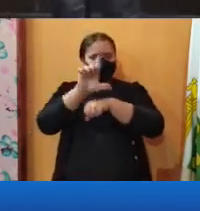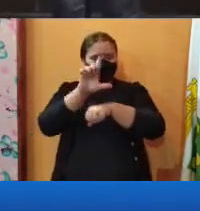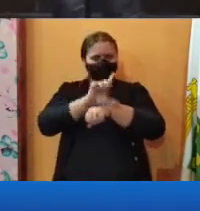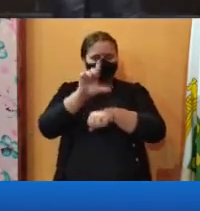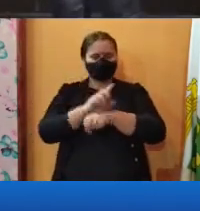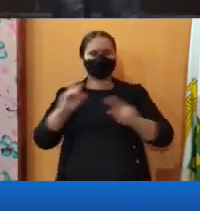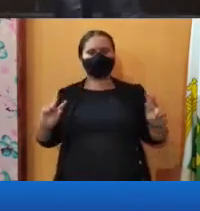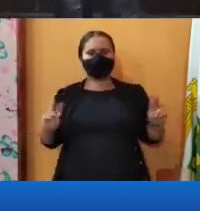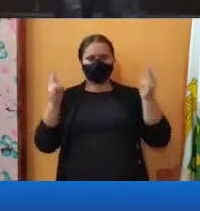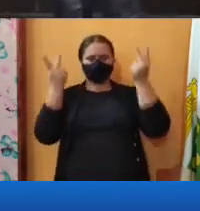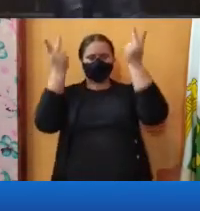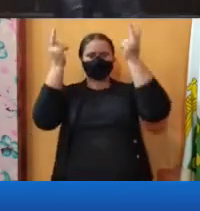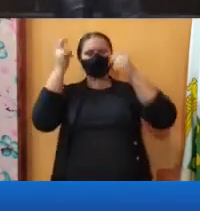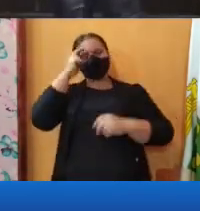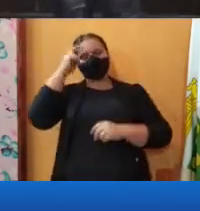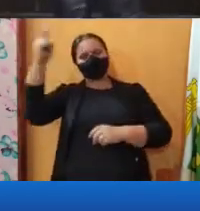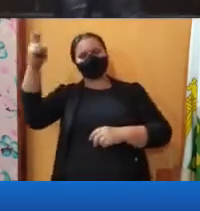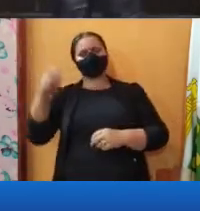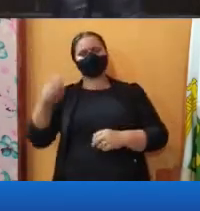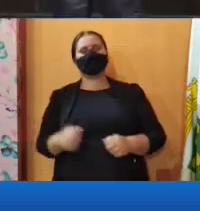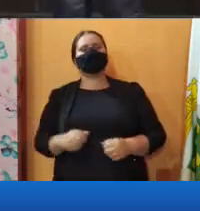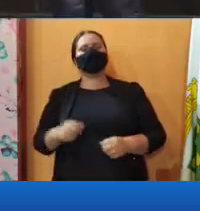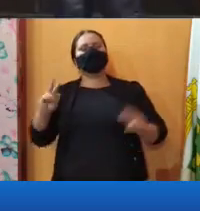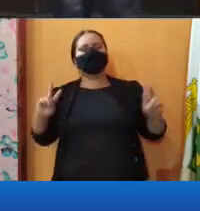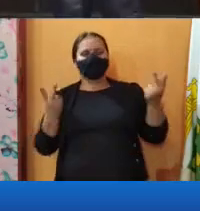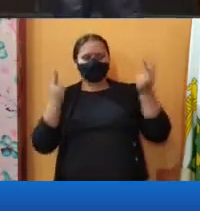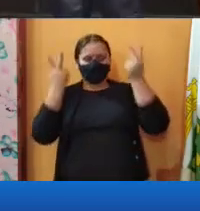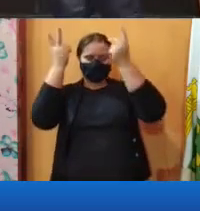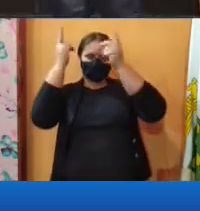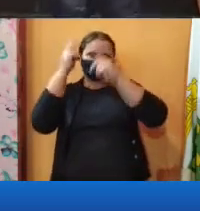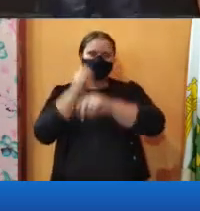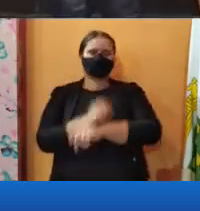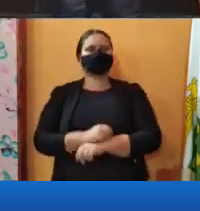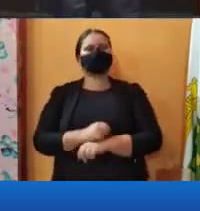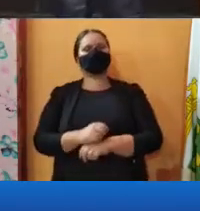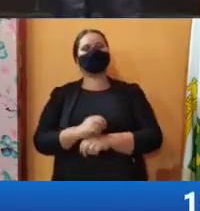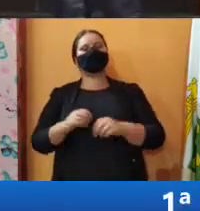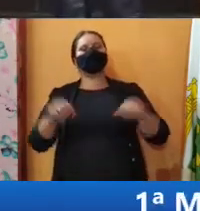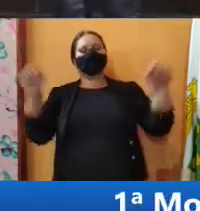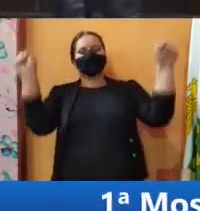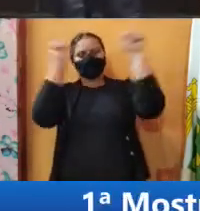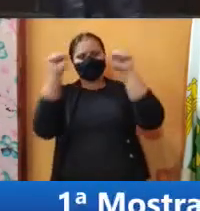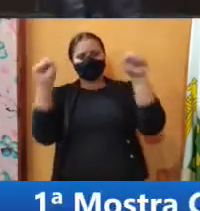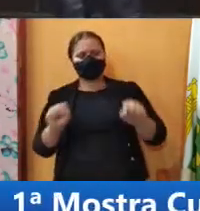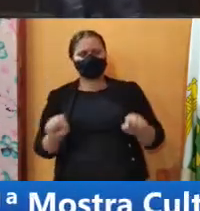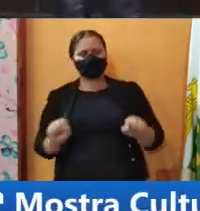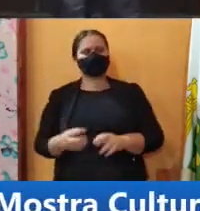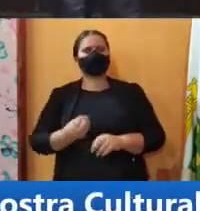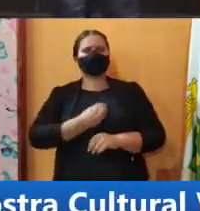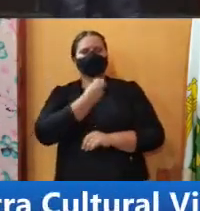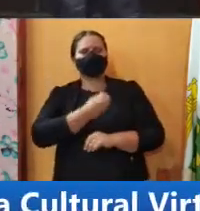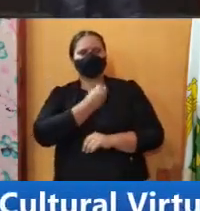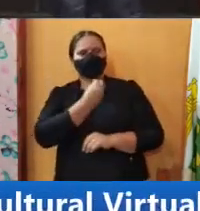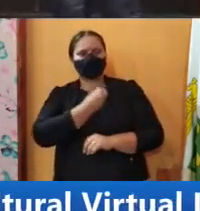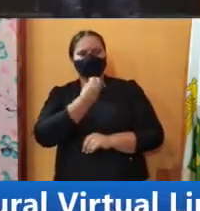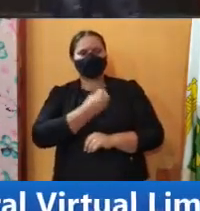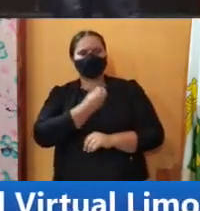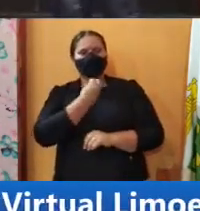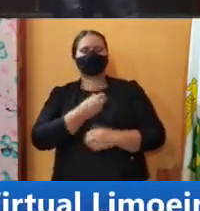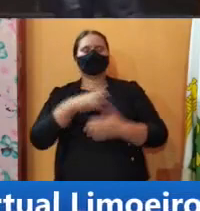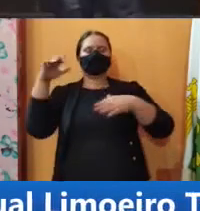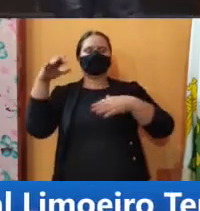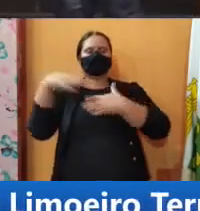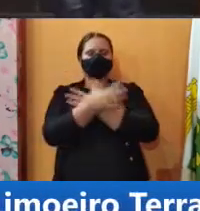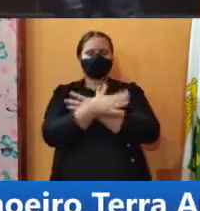valorização da cultura, a valorização dos artistas, a valorização, né, da vida, da vida da nossa